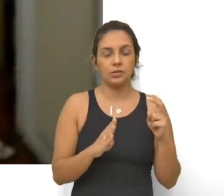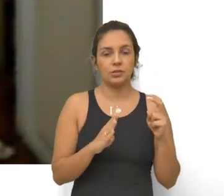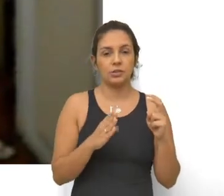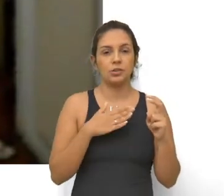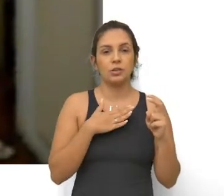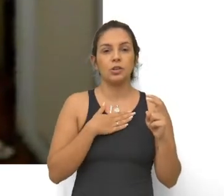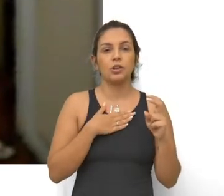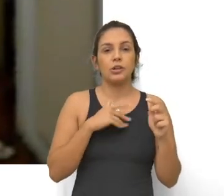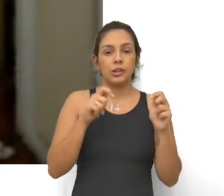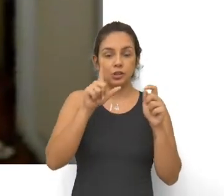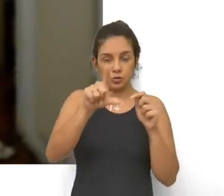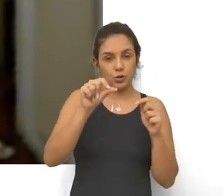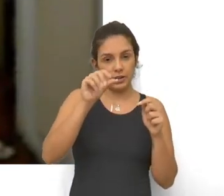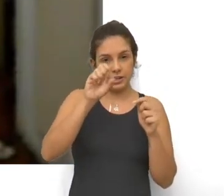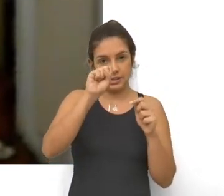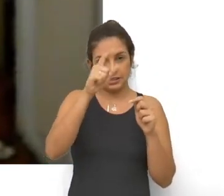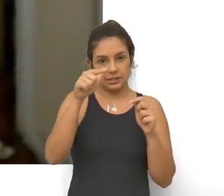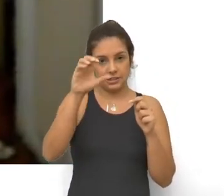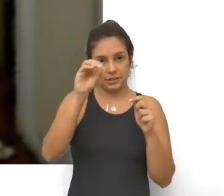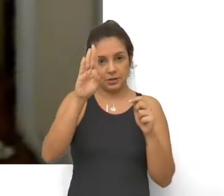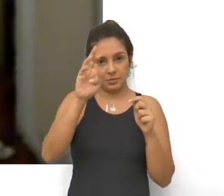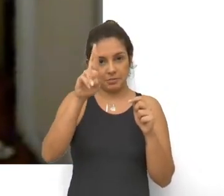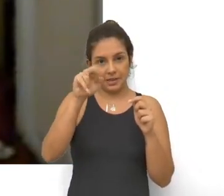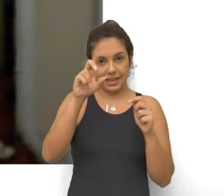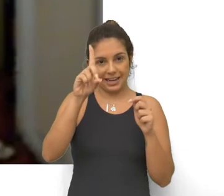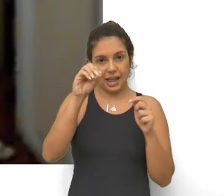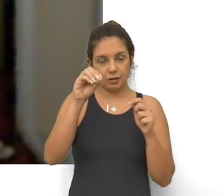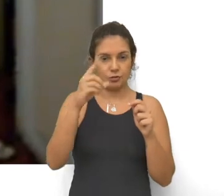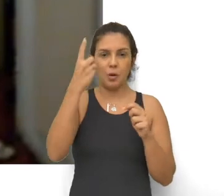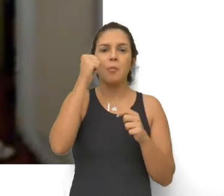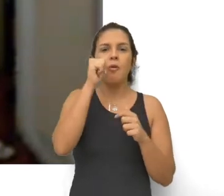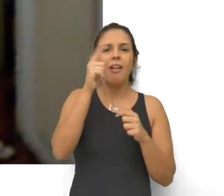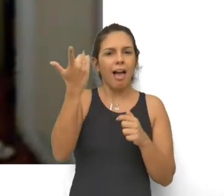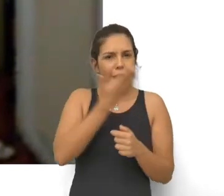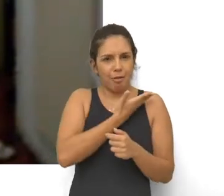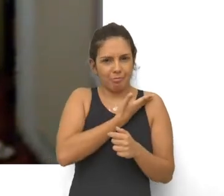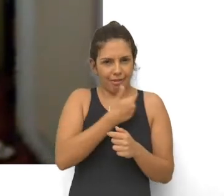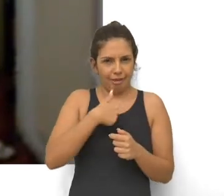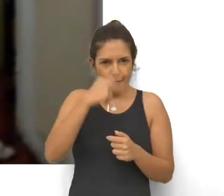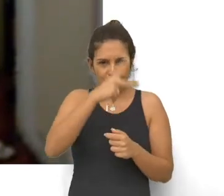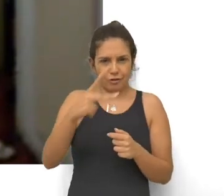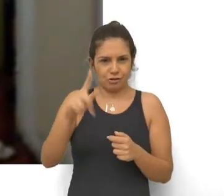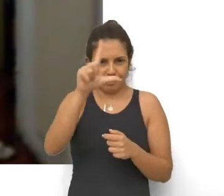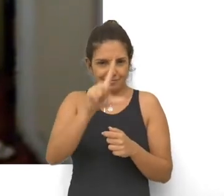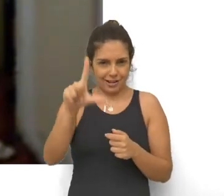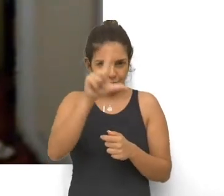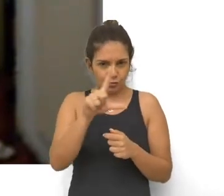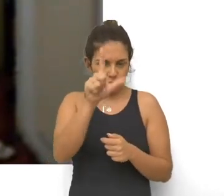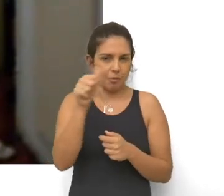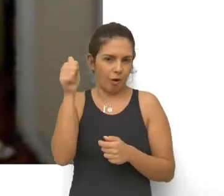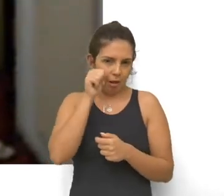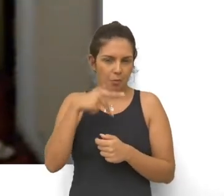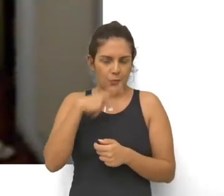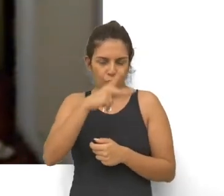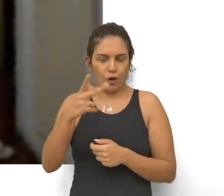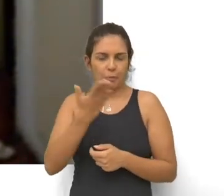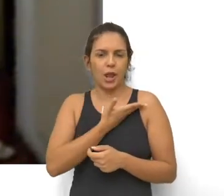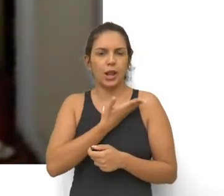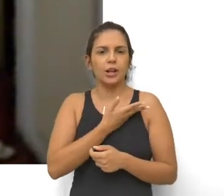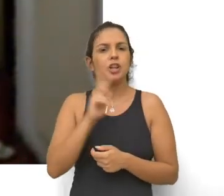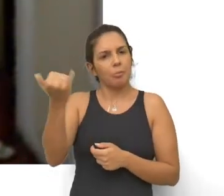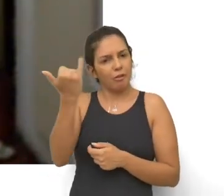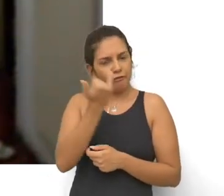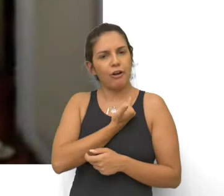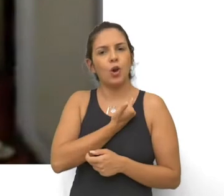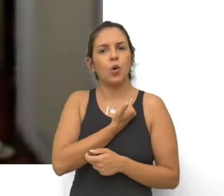São Bernardo, inclusive por sugestão de uma amiga minha, que é professora de literatura, a Maria Bethânia Moroso. Eu já tinha